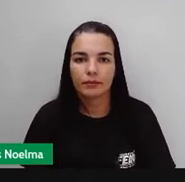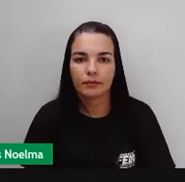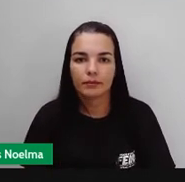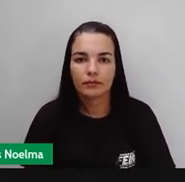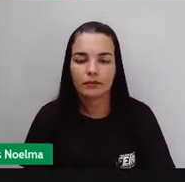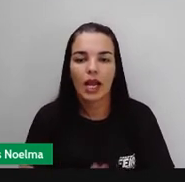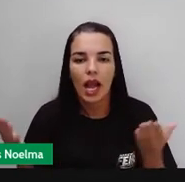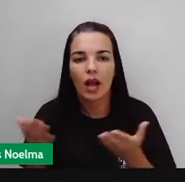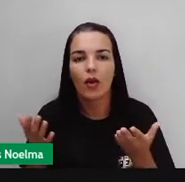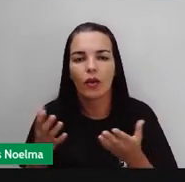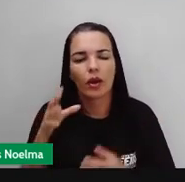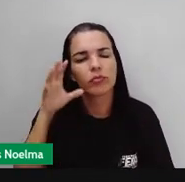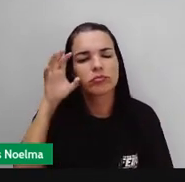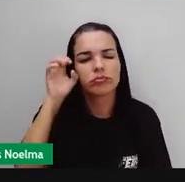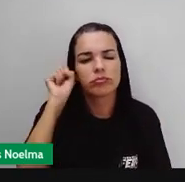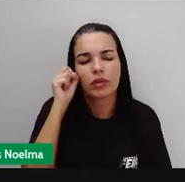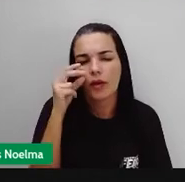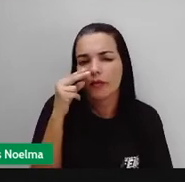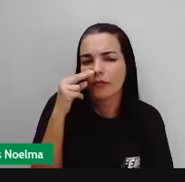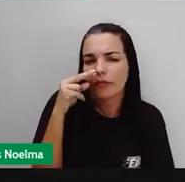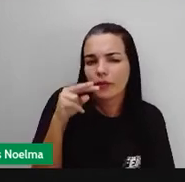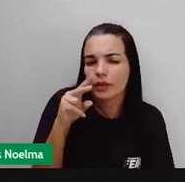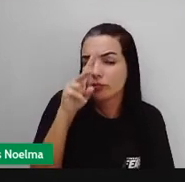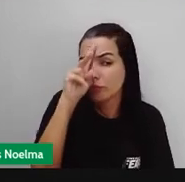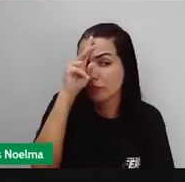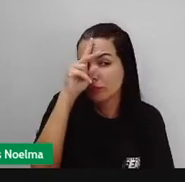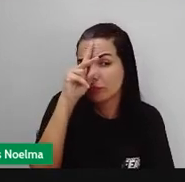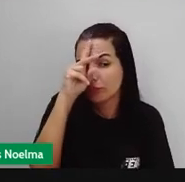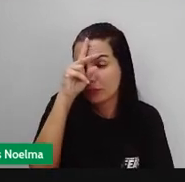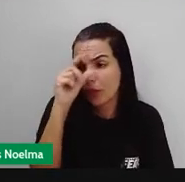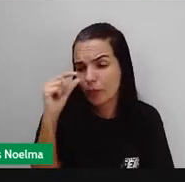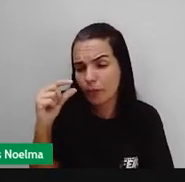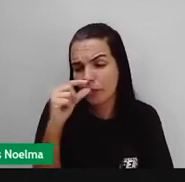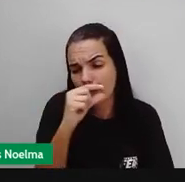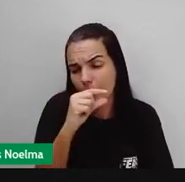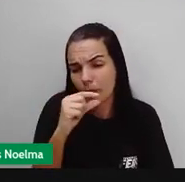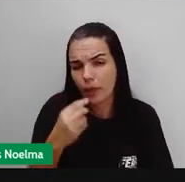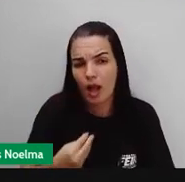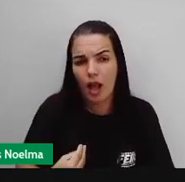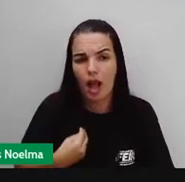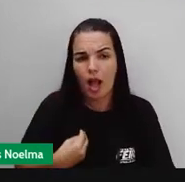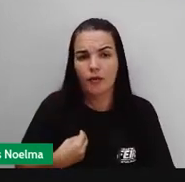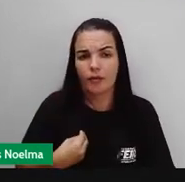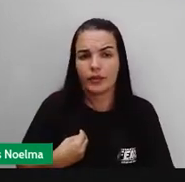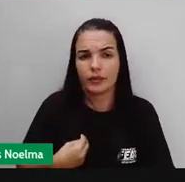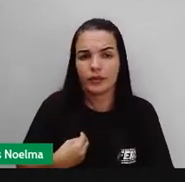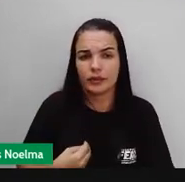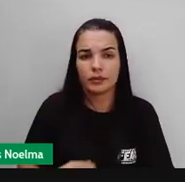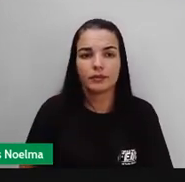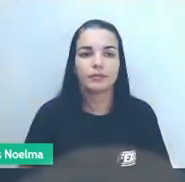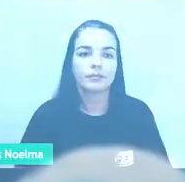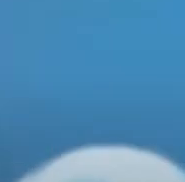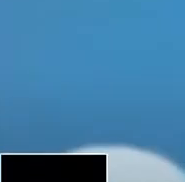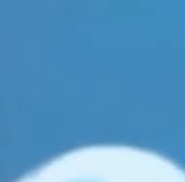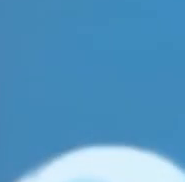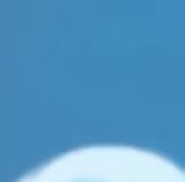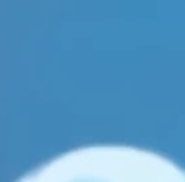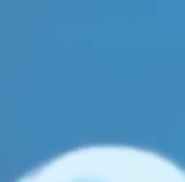Vamos ouvir aqui, ver uma historinha aqui que vai falar um pouquinho sobre a vida de imigrante. Vamos nessa?